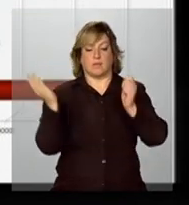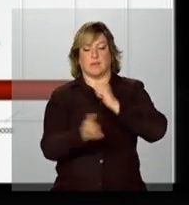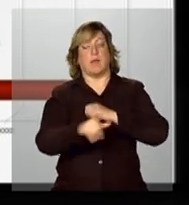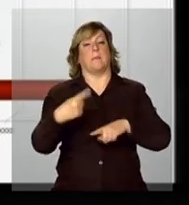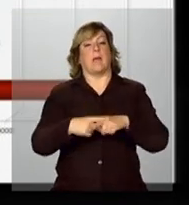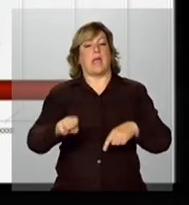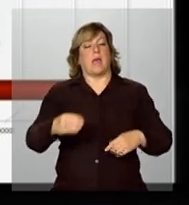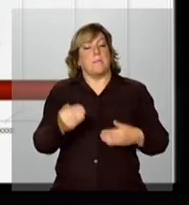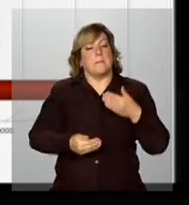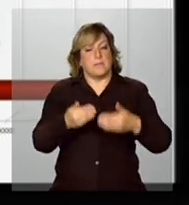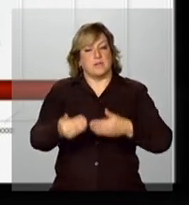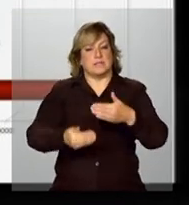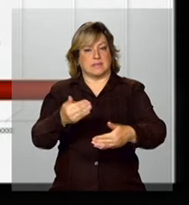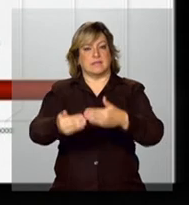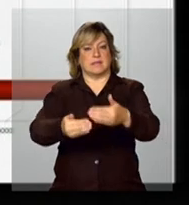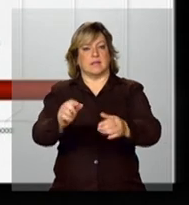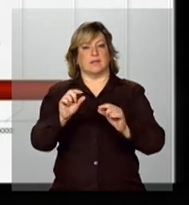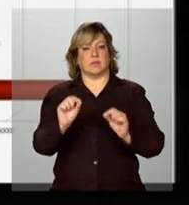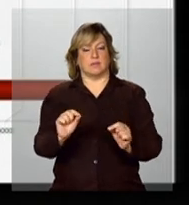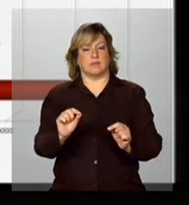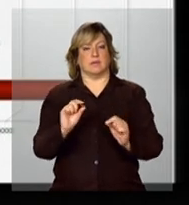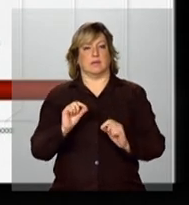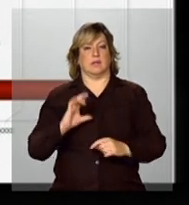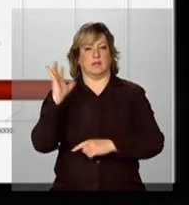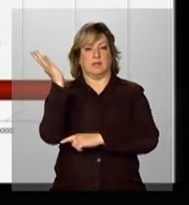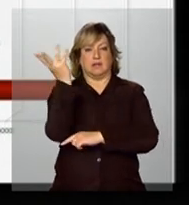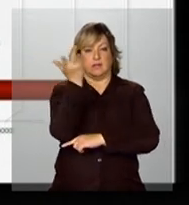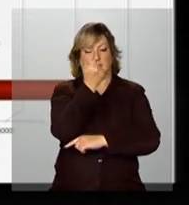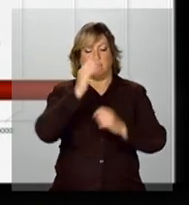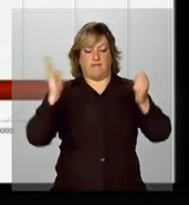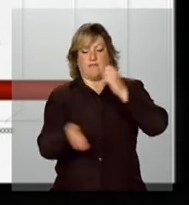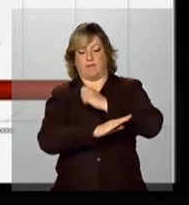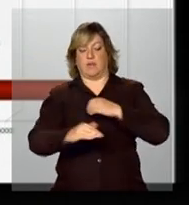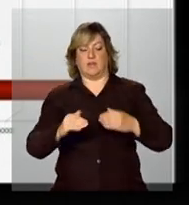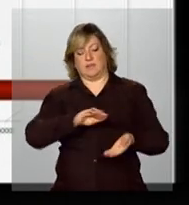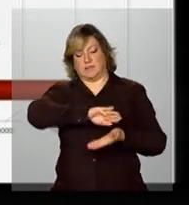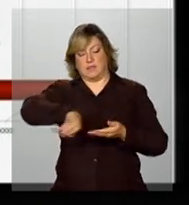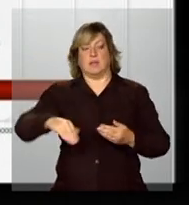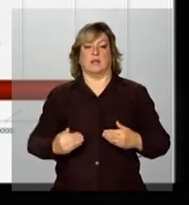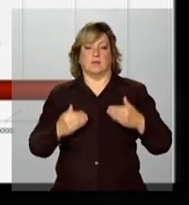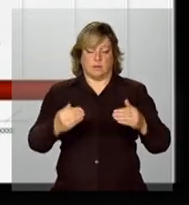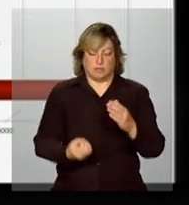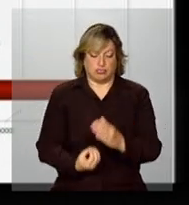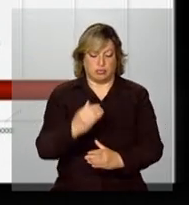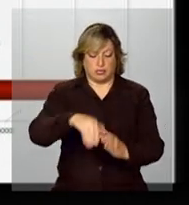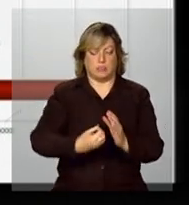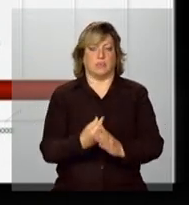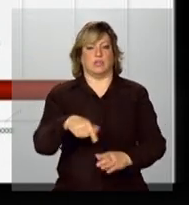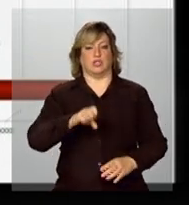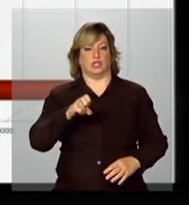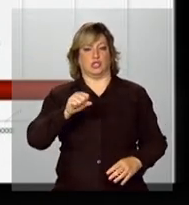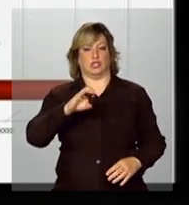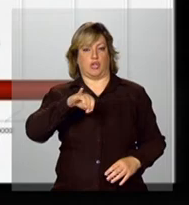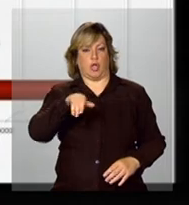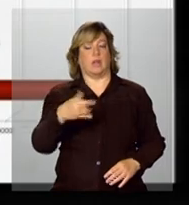um processo, né, o desflorestamento e a entrada da cultura da soja. Então, maior probabilidade de se encontrar